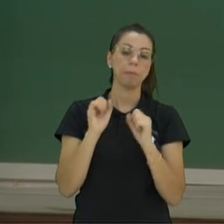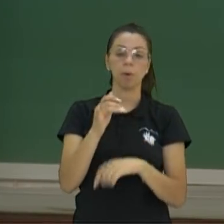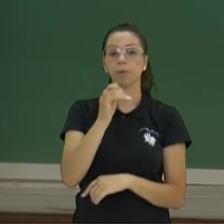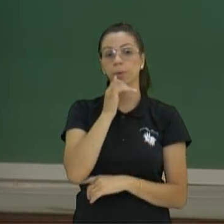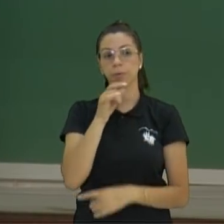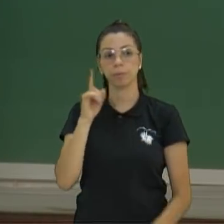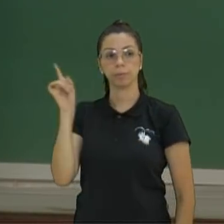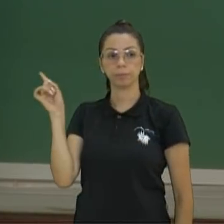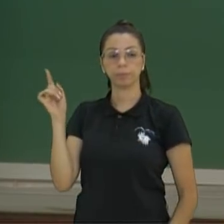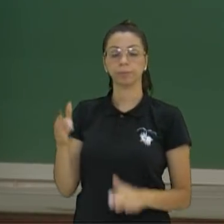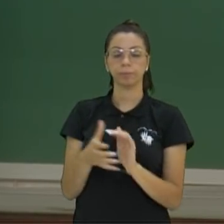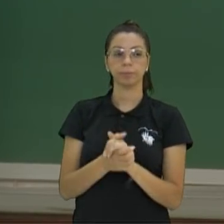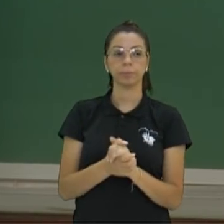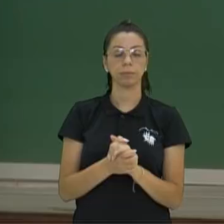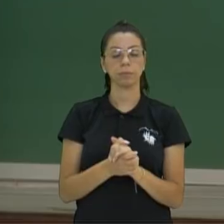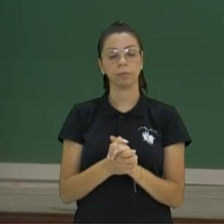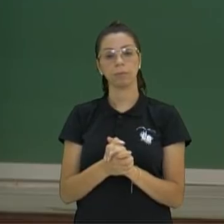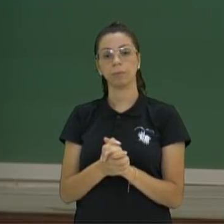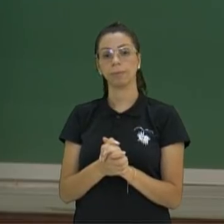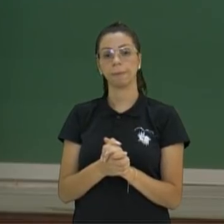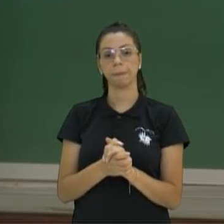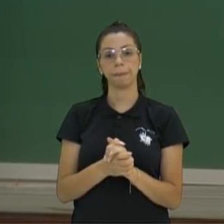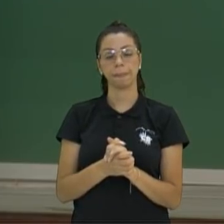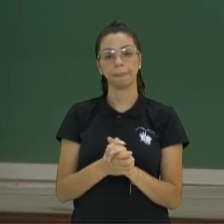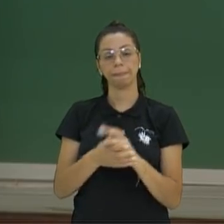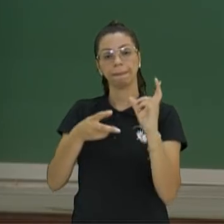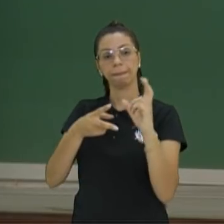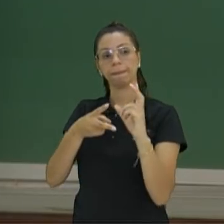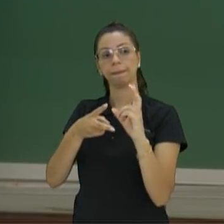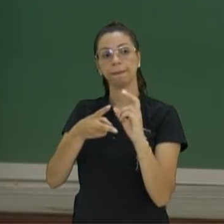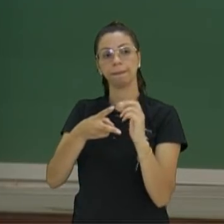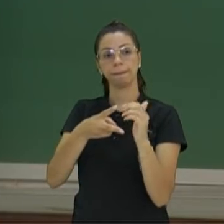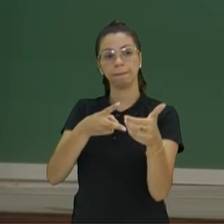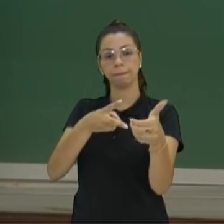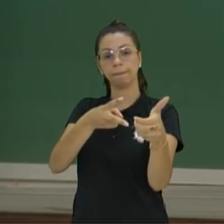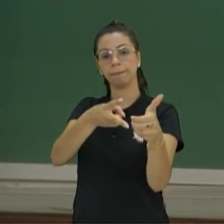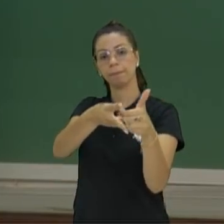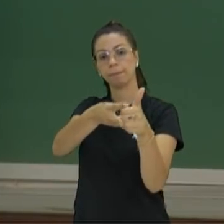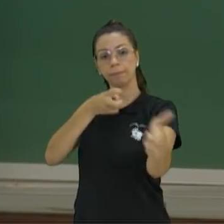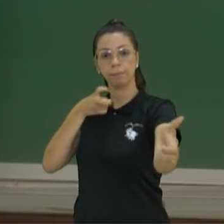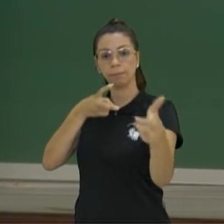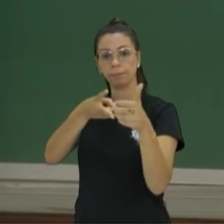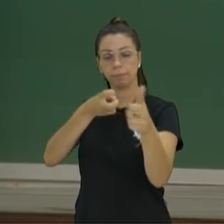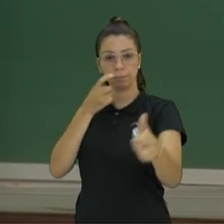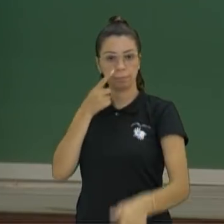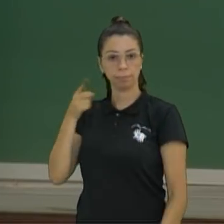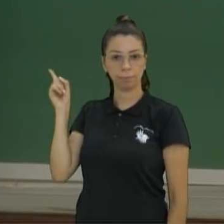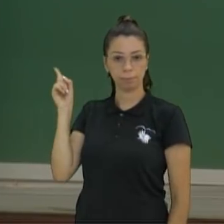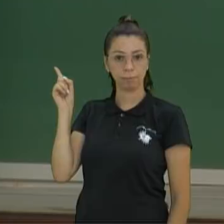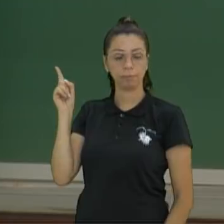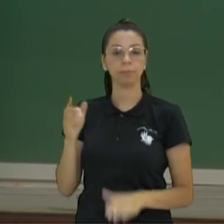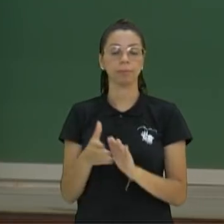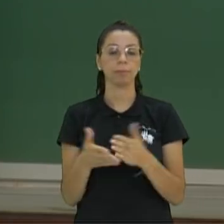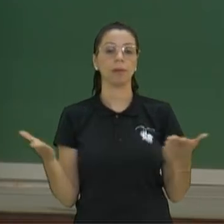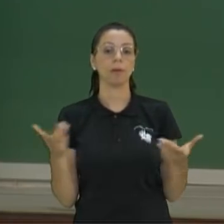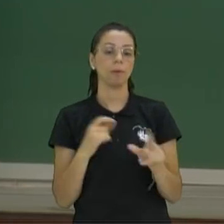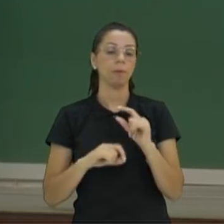exemplo, o tiro com arco, igual, né, o esporte do nosso GIF aqui. Hoje nós